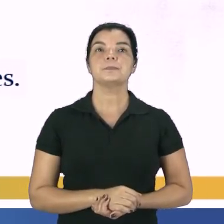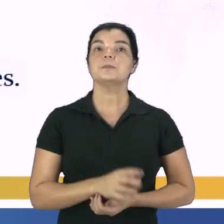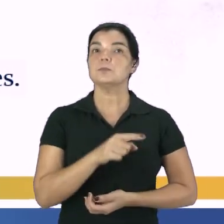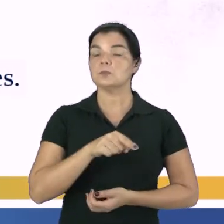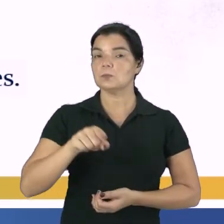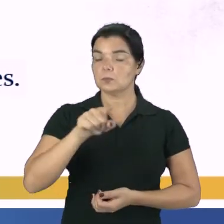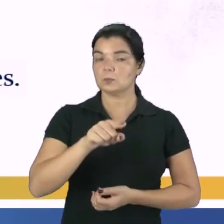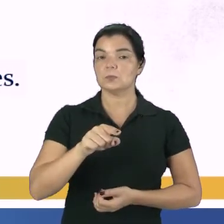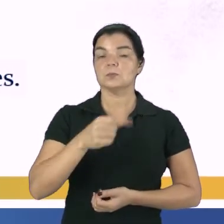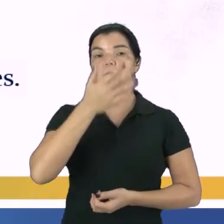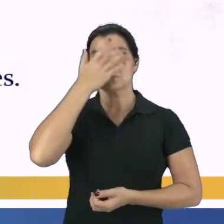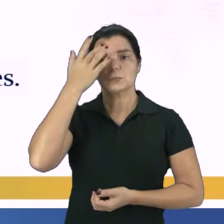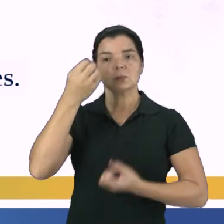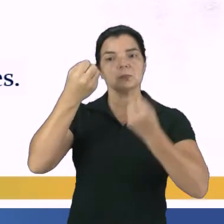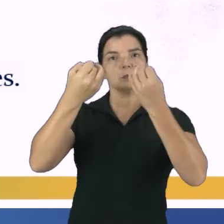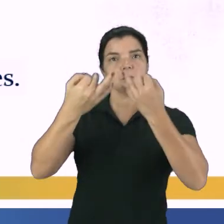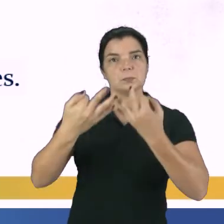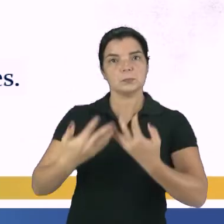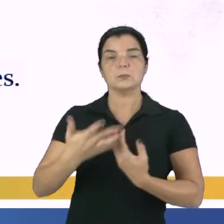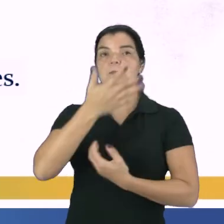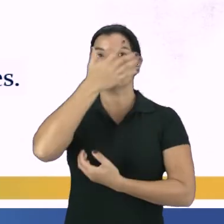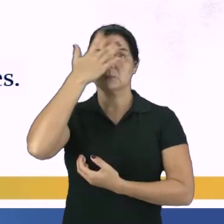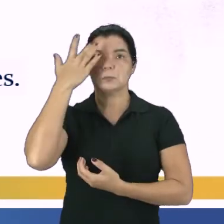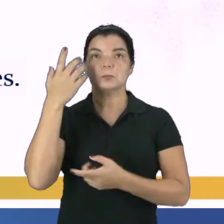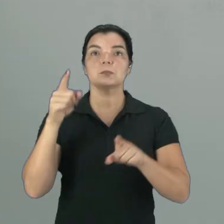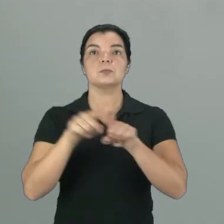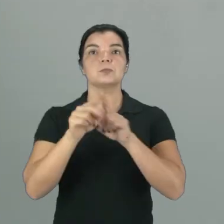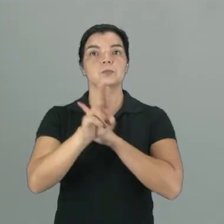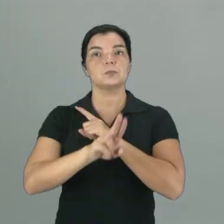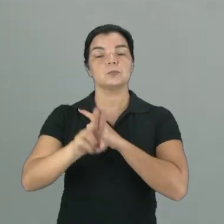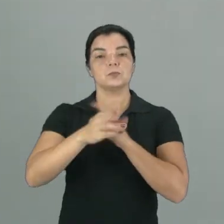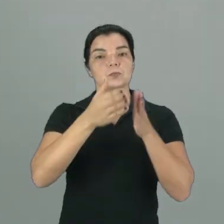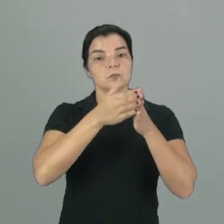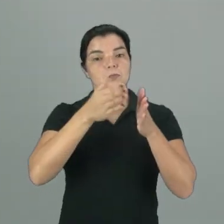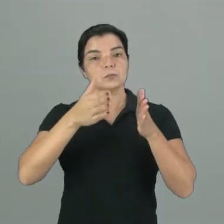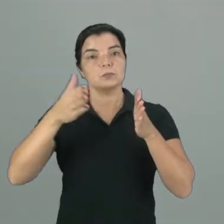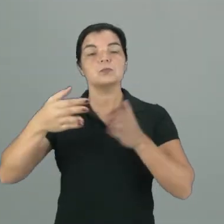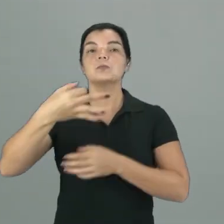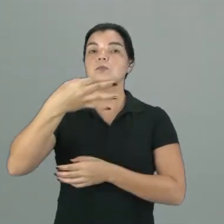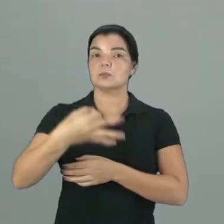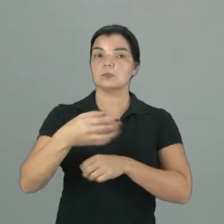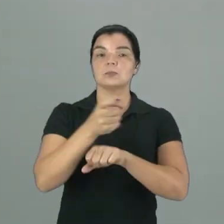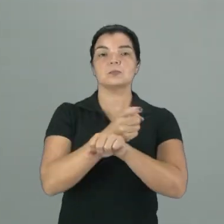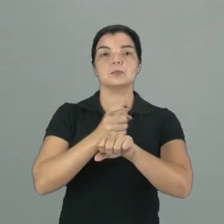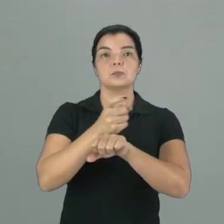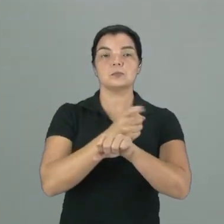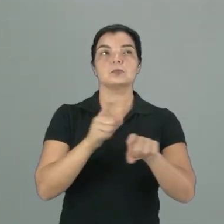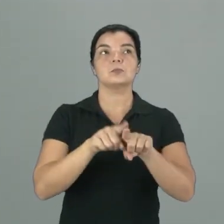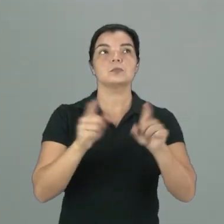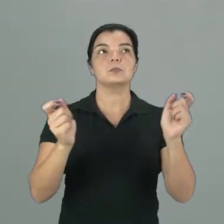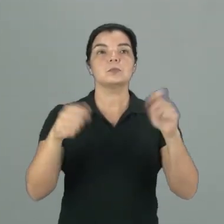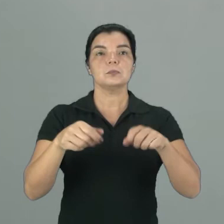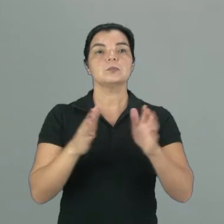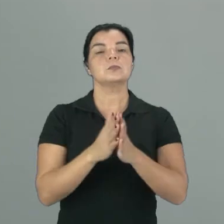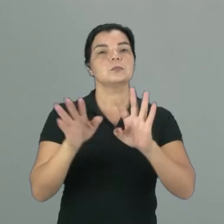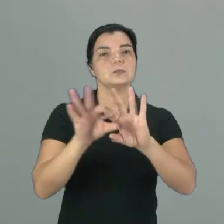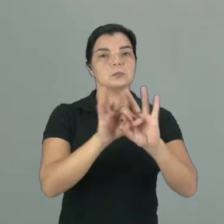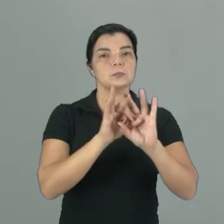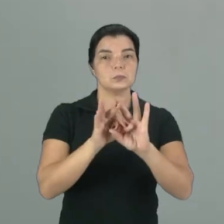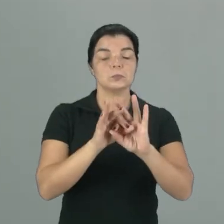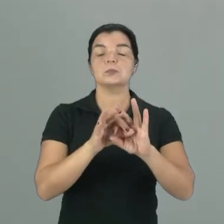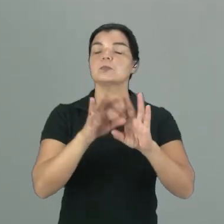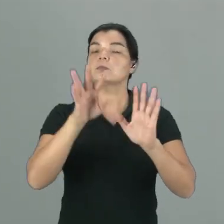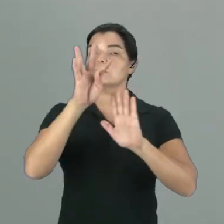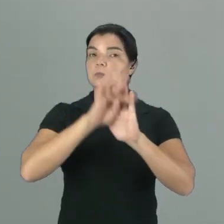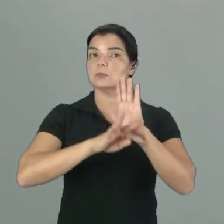Pessoal, quando a gente está descrevendo alguém, a gente tem que usar uma ordem correta de adjetivos para que possa ficar alinhado aí o seu